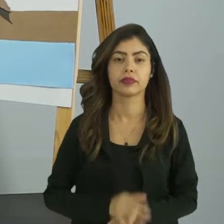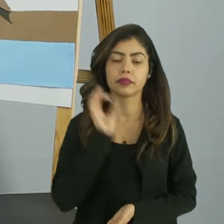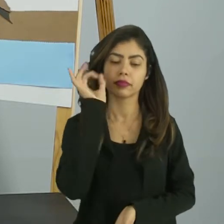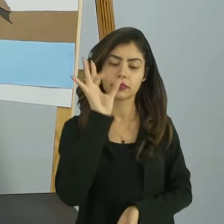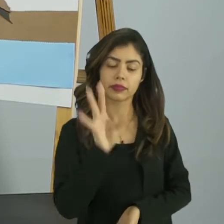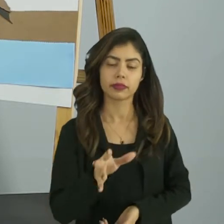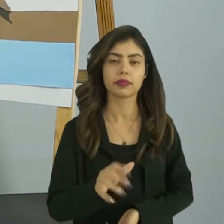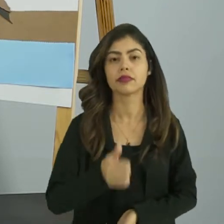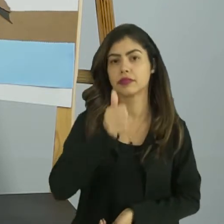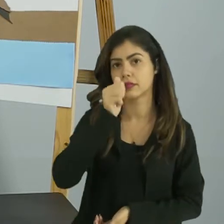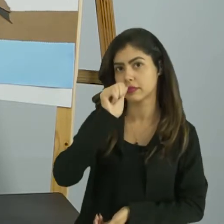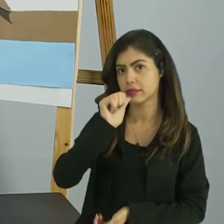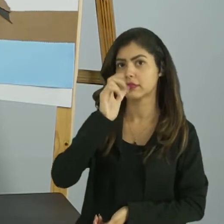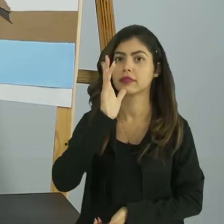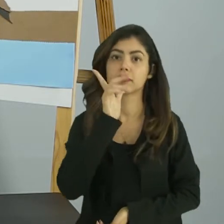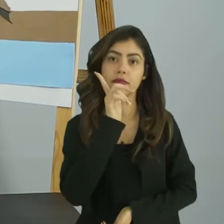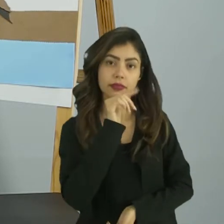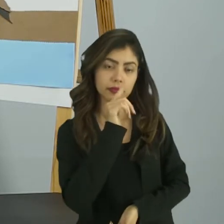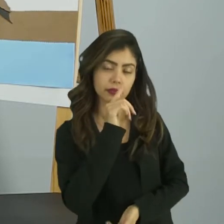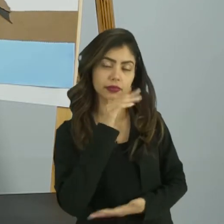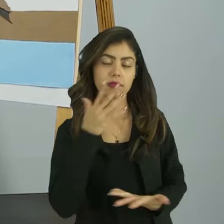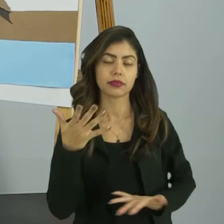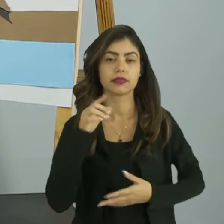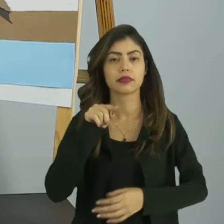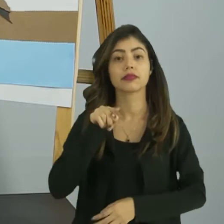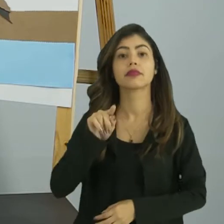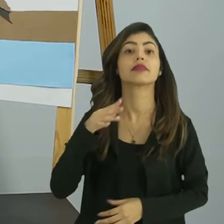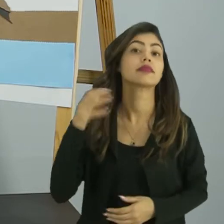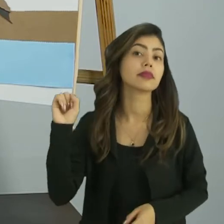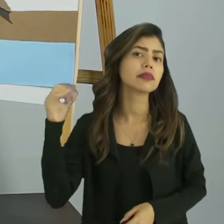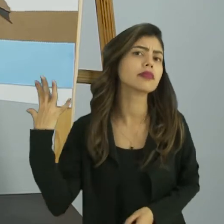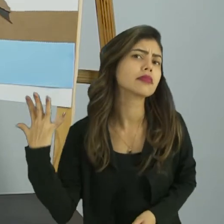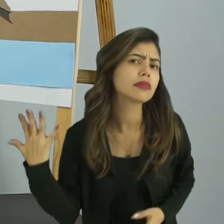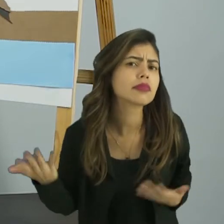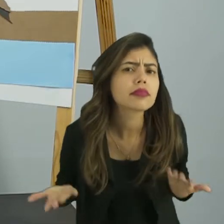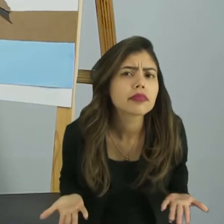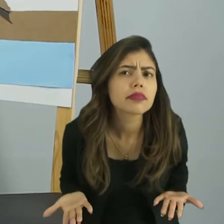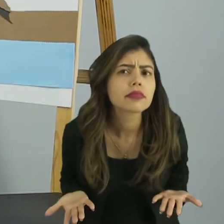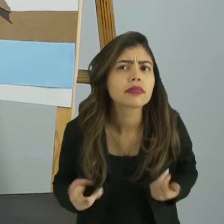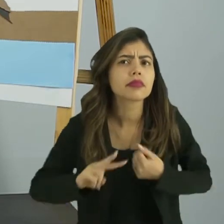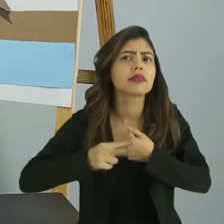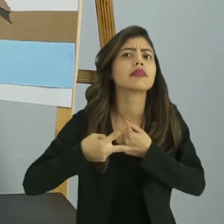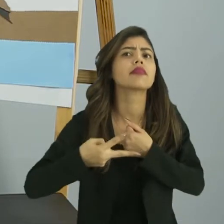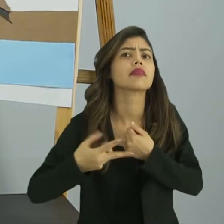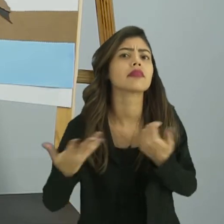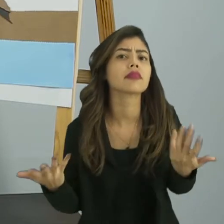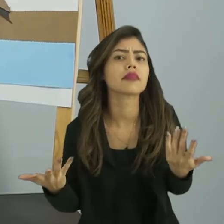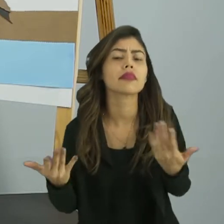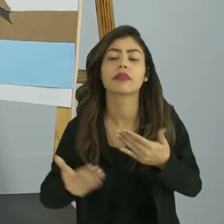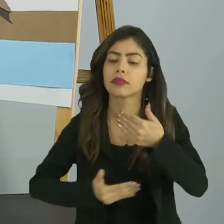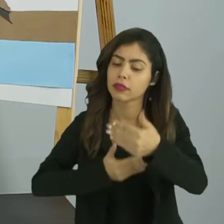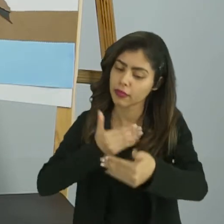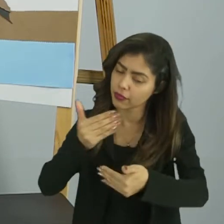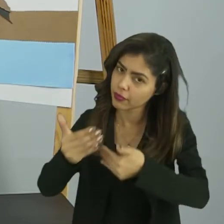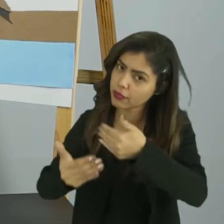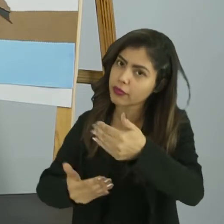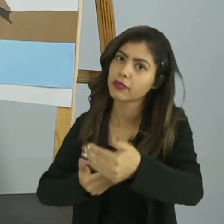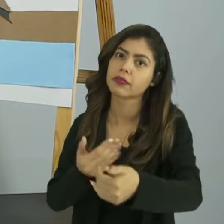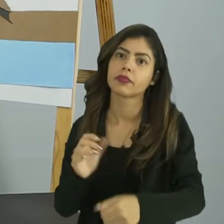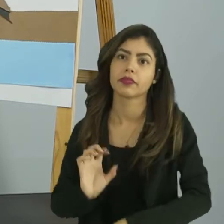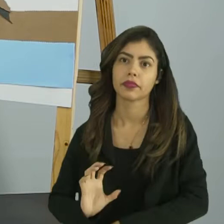que ela toma água e se hidrata, acontece o quê? Acontece o desenvolvimento dela,